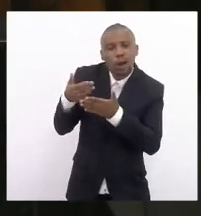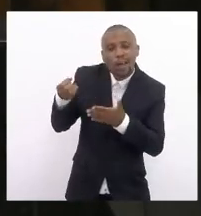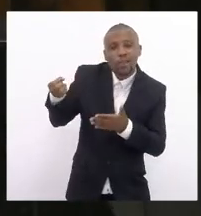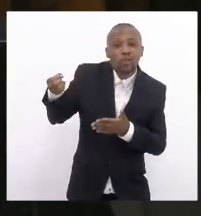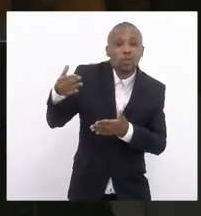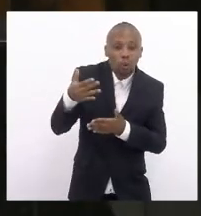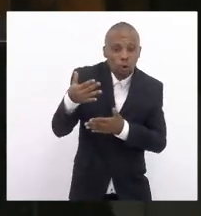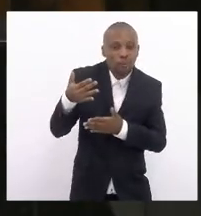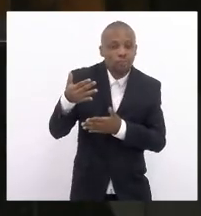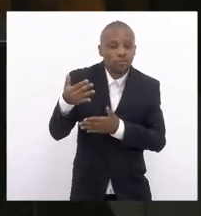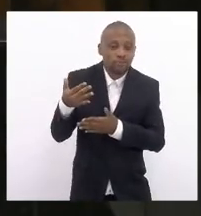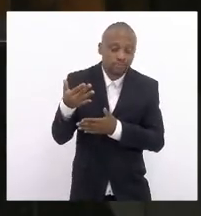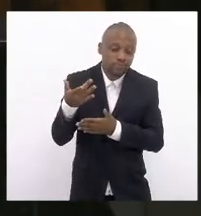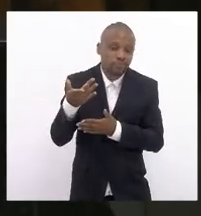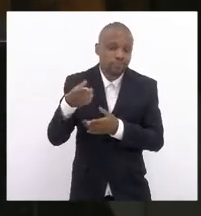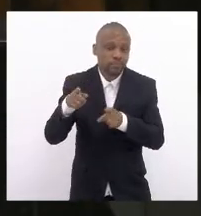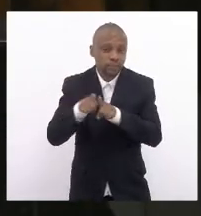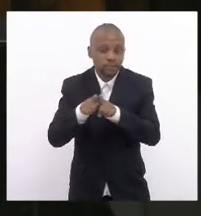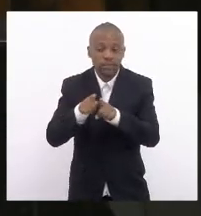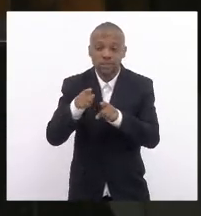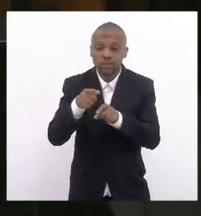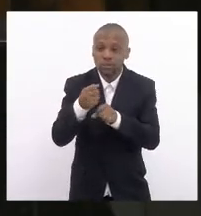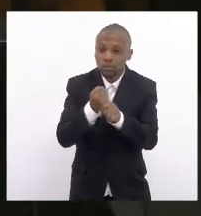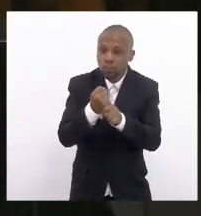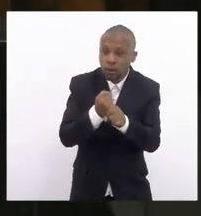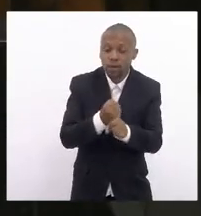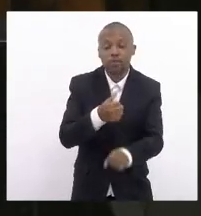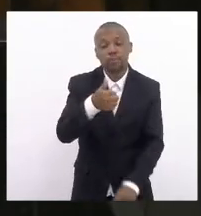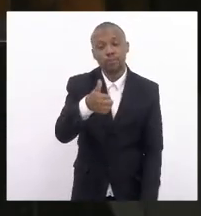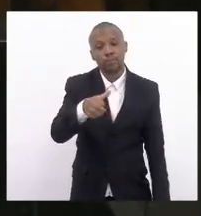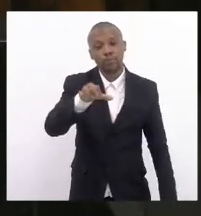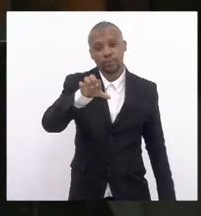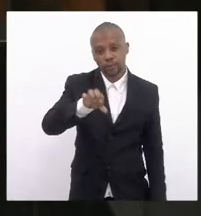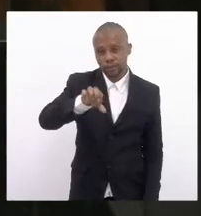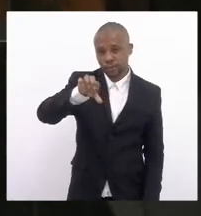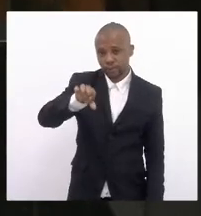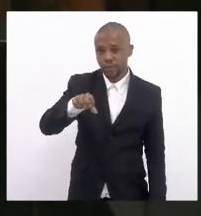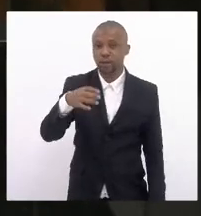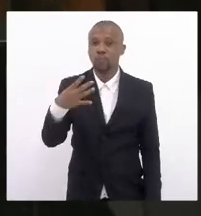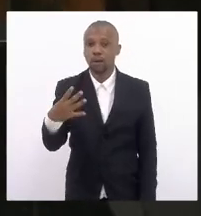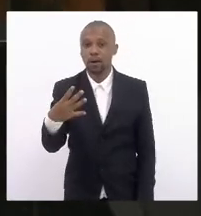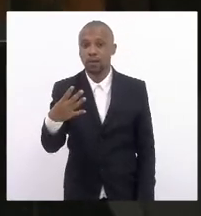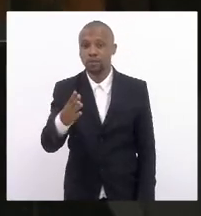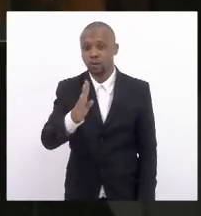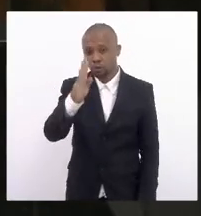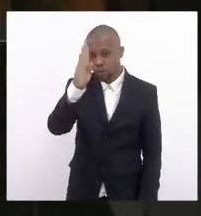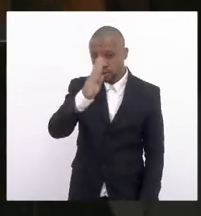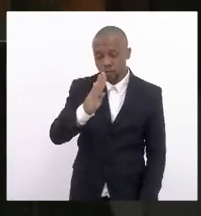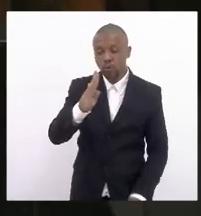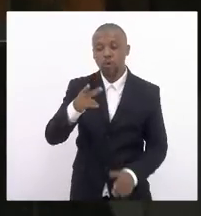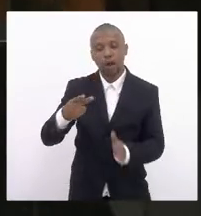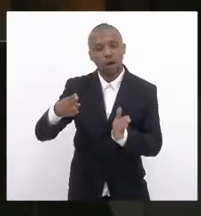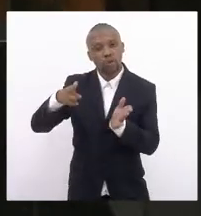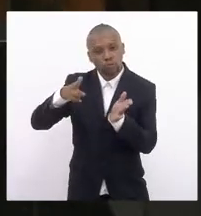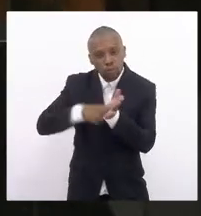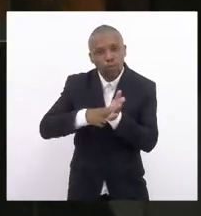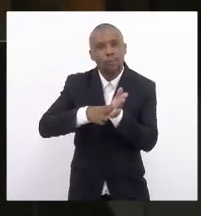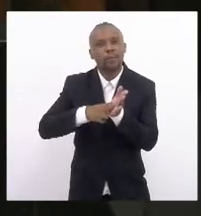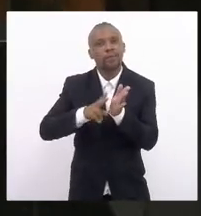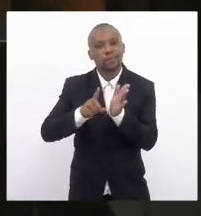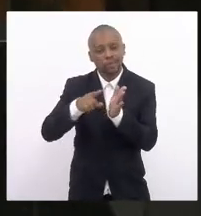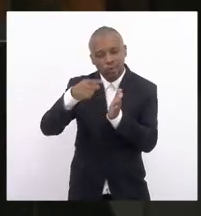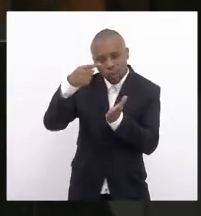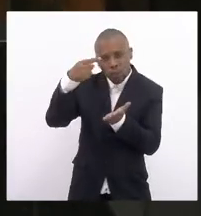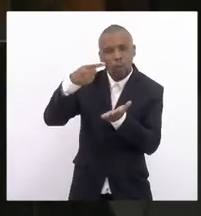Aliás, no tempo, Flávio, é só em 1994 que o Brasil assume um compromisso enquanto